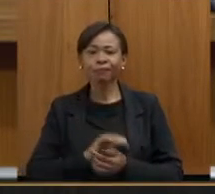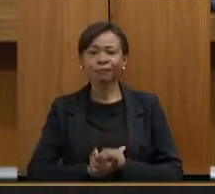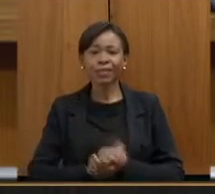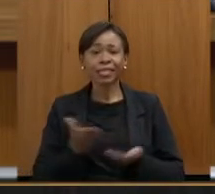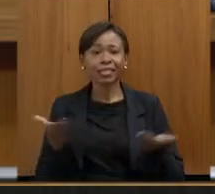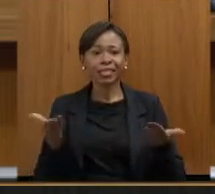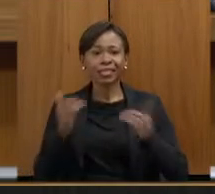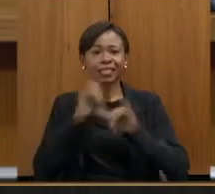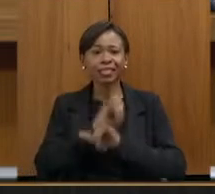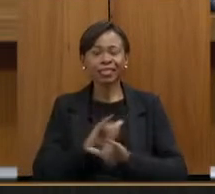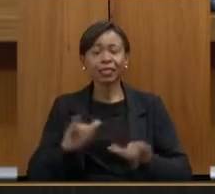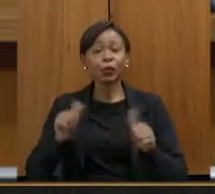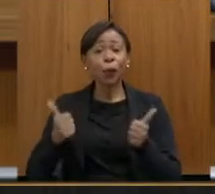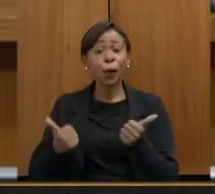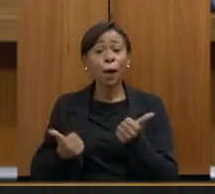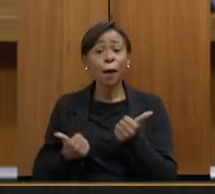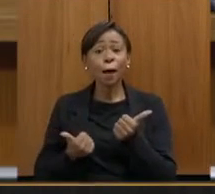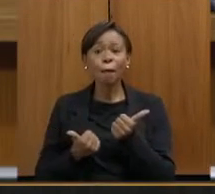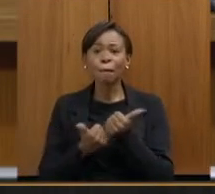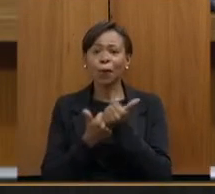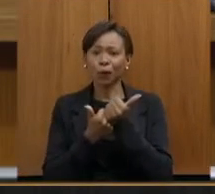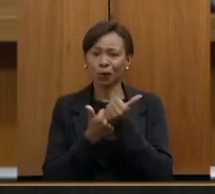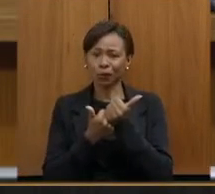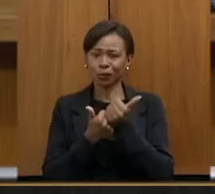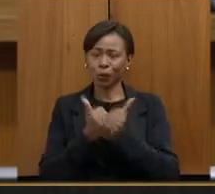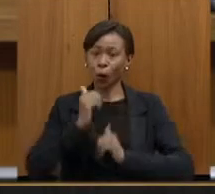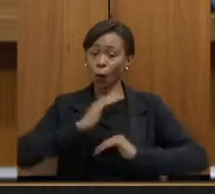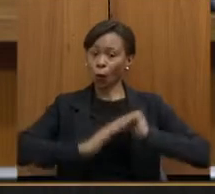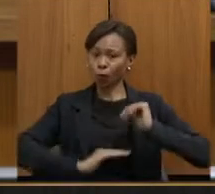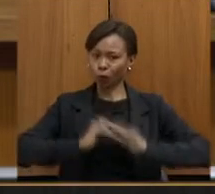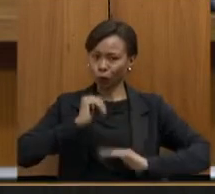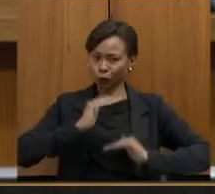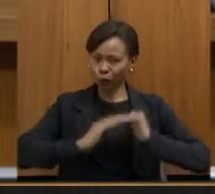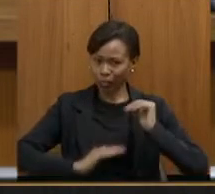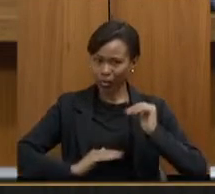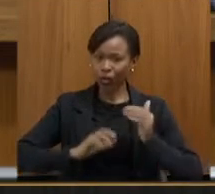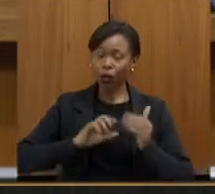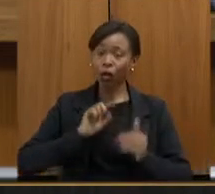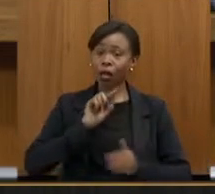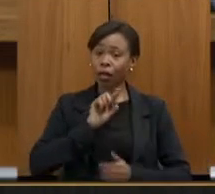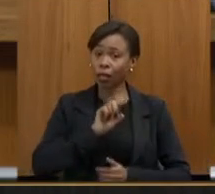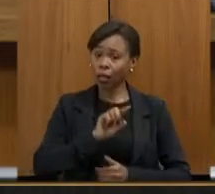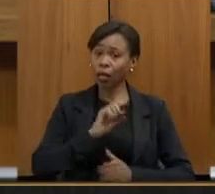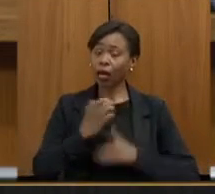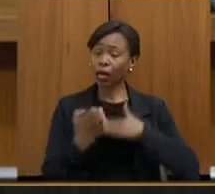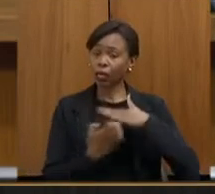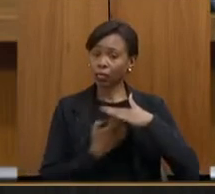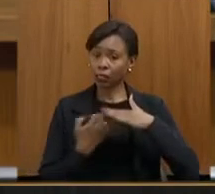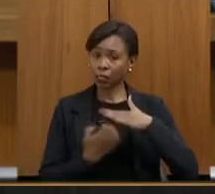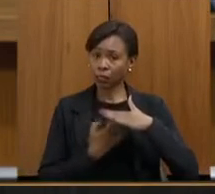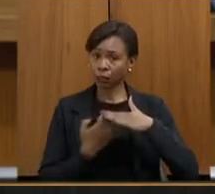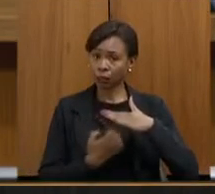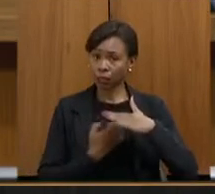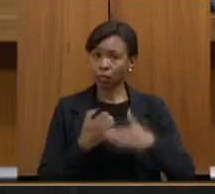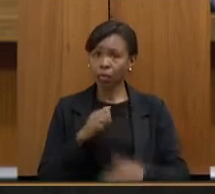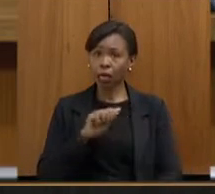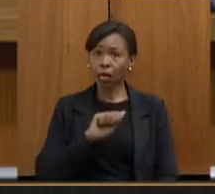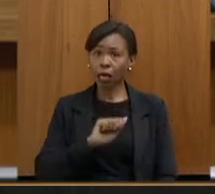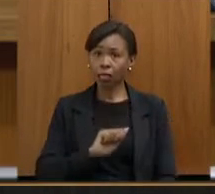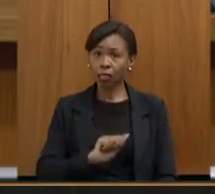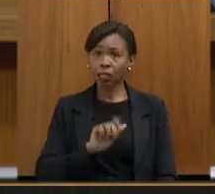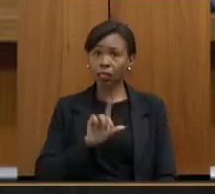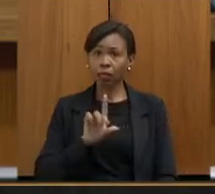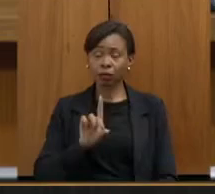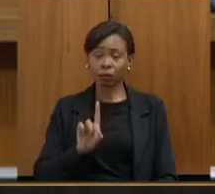compartilhar o apoio técnico e executivo que a Agência Metropolitana da Região Metropolitana... Agência de